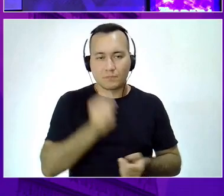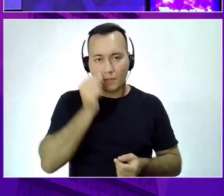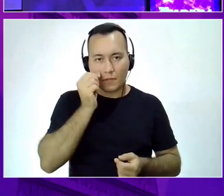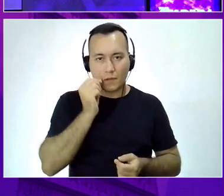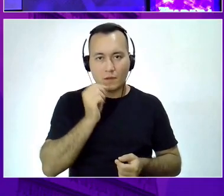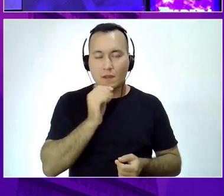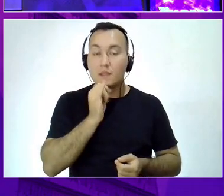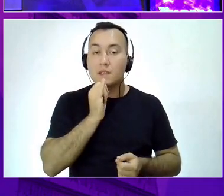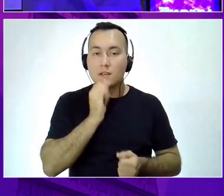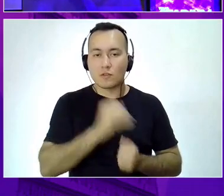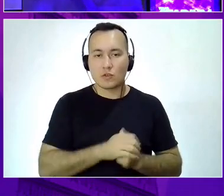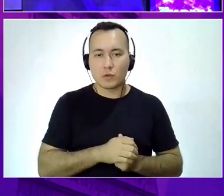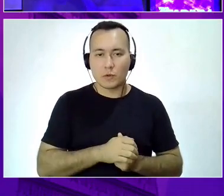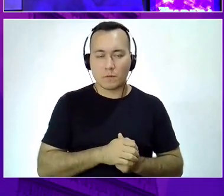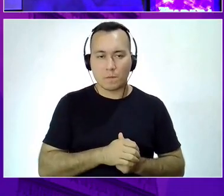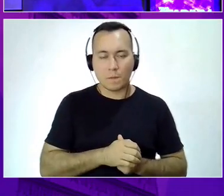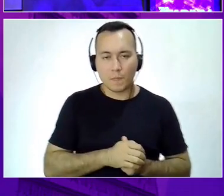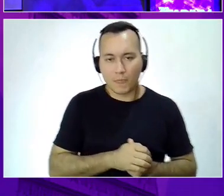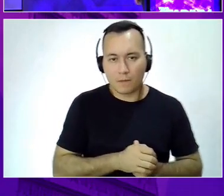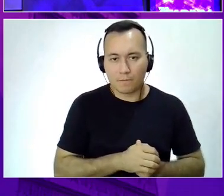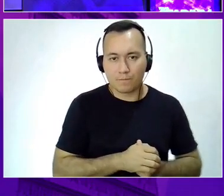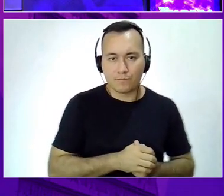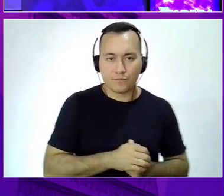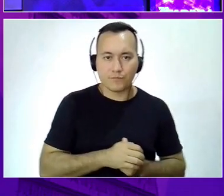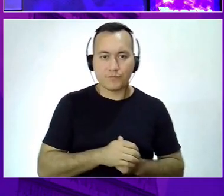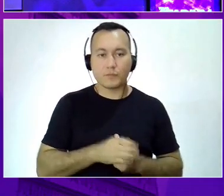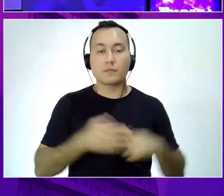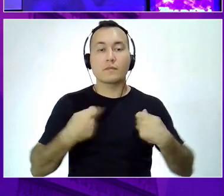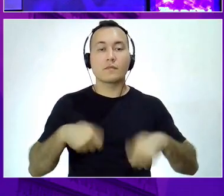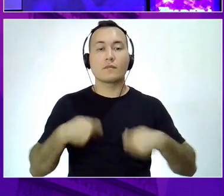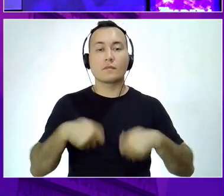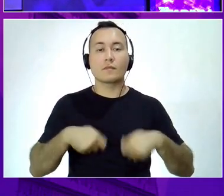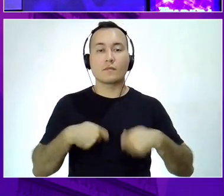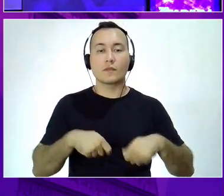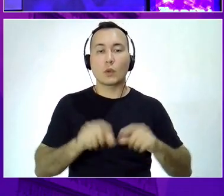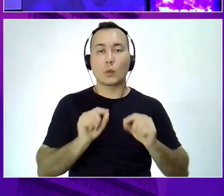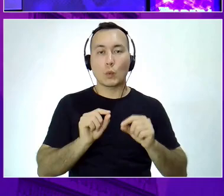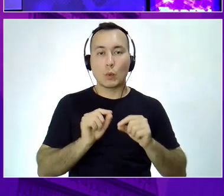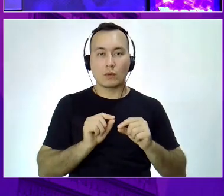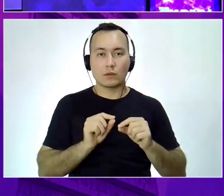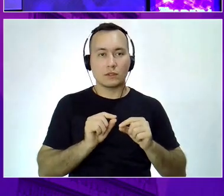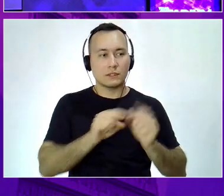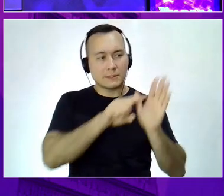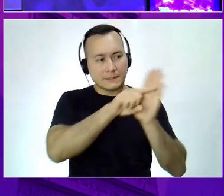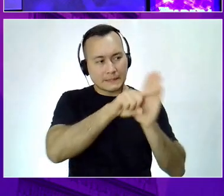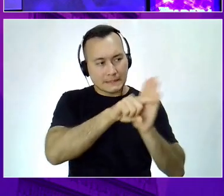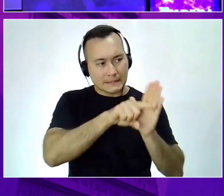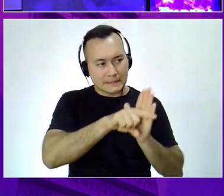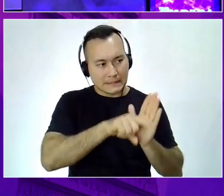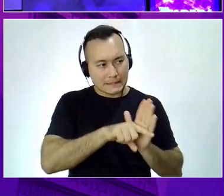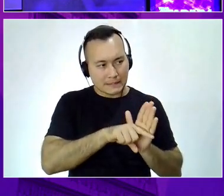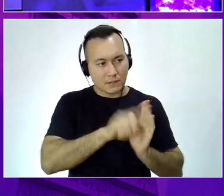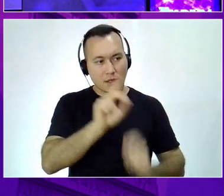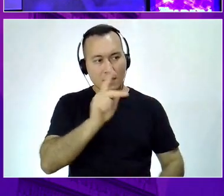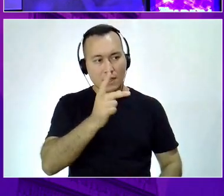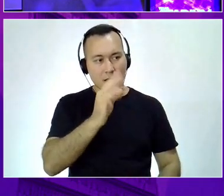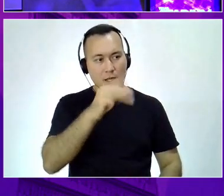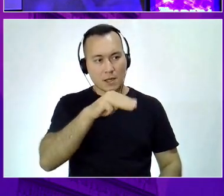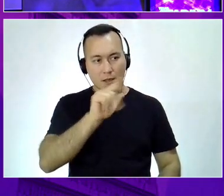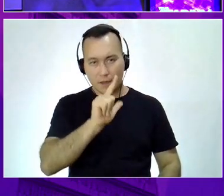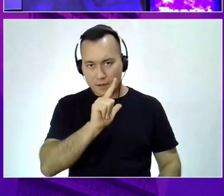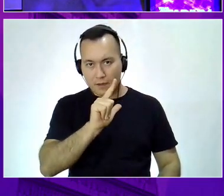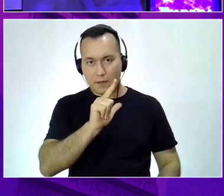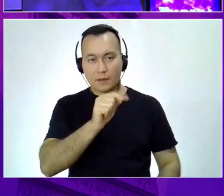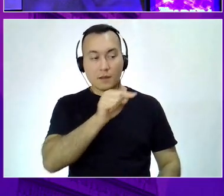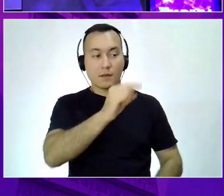de tela, precisam estar no checklist. Avaliação semântica de HTML, que é justamente essa questão de ele começa a ler